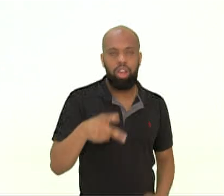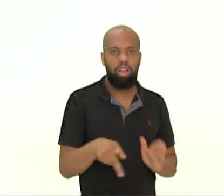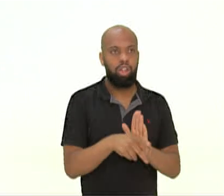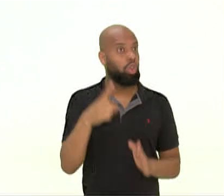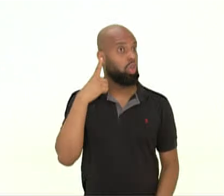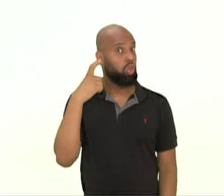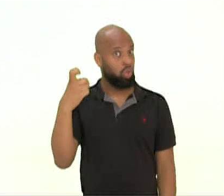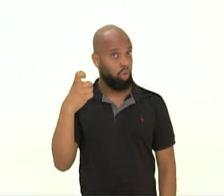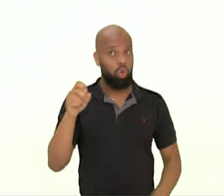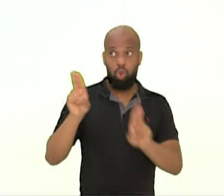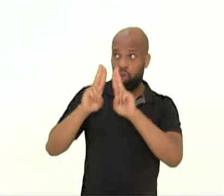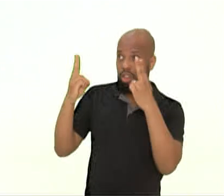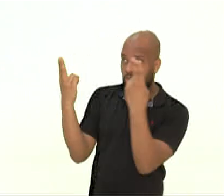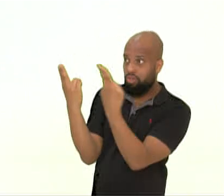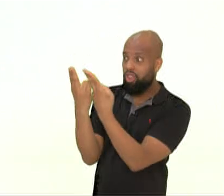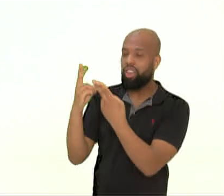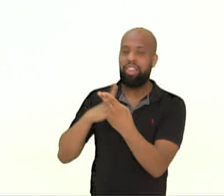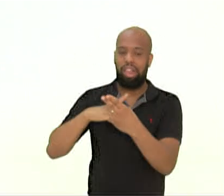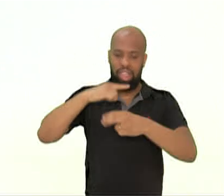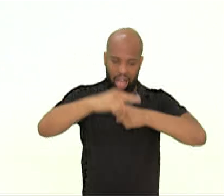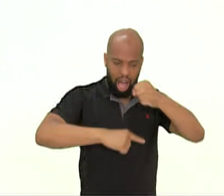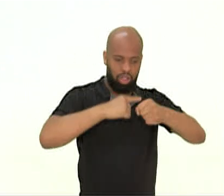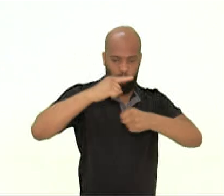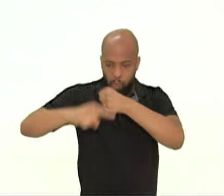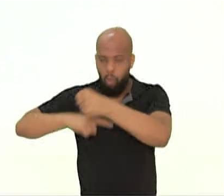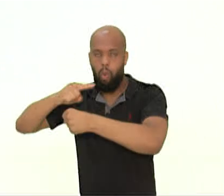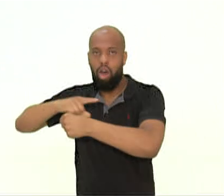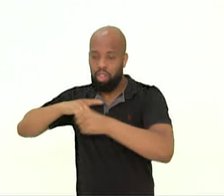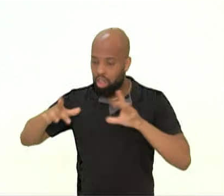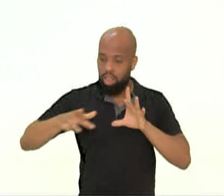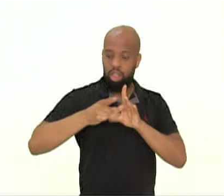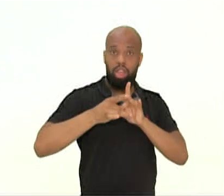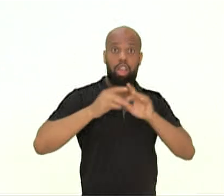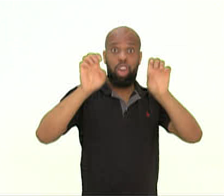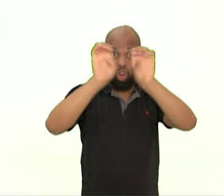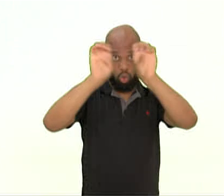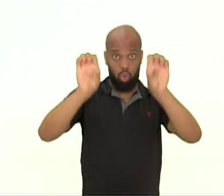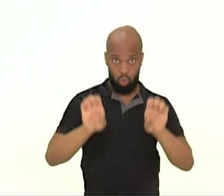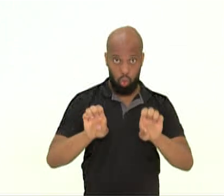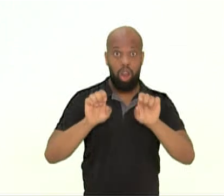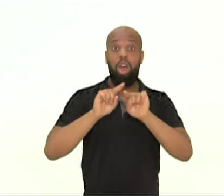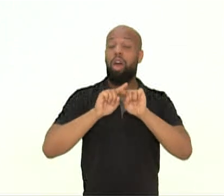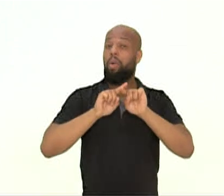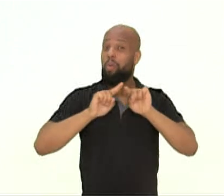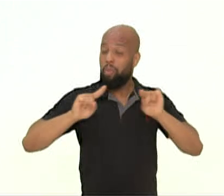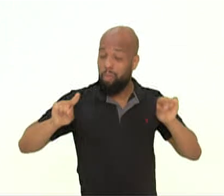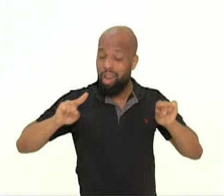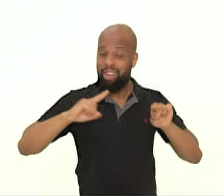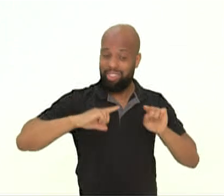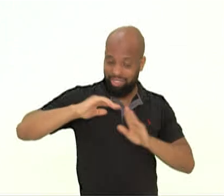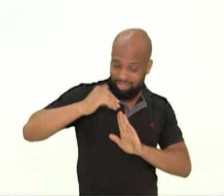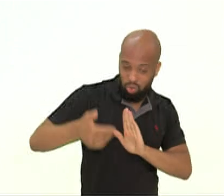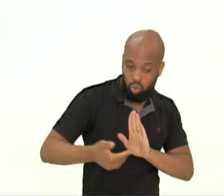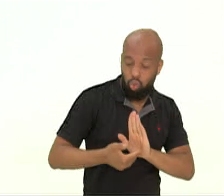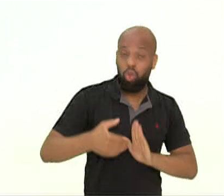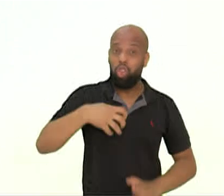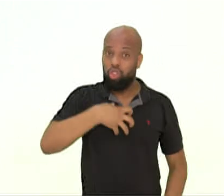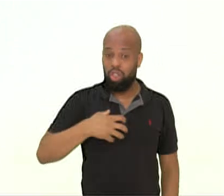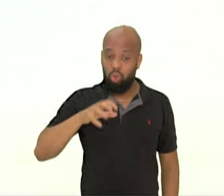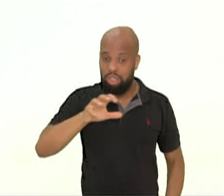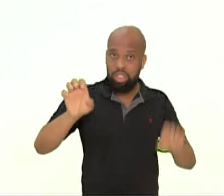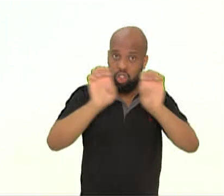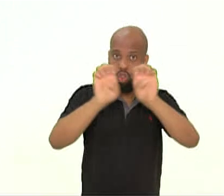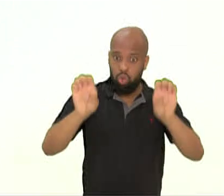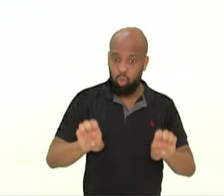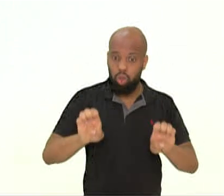O universo é composto por átomos que conectam entre si formando estruturas maiores, porém, em toda a sua dinamicidade, ele possui